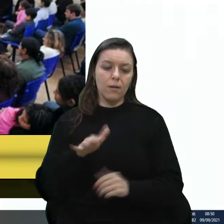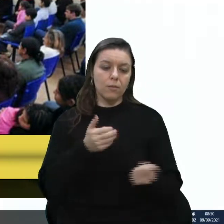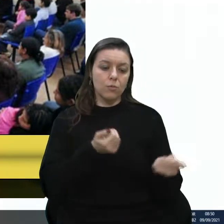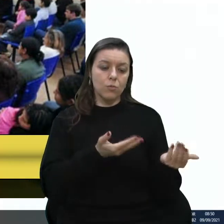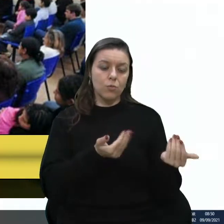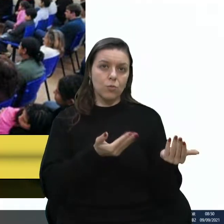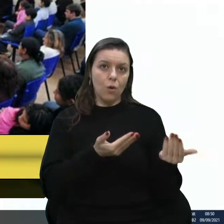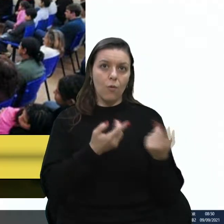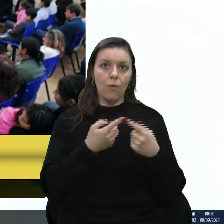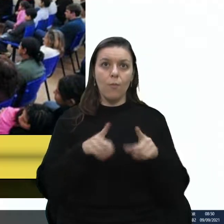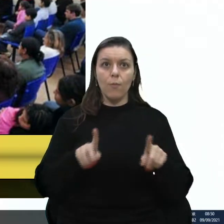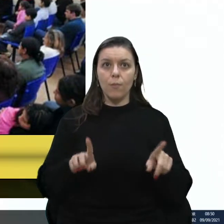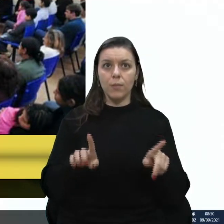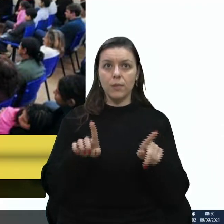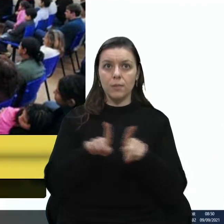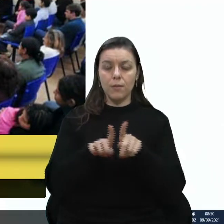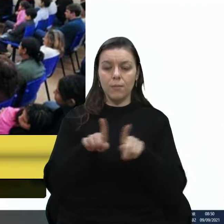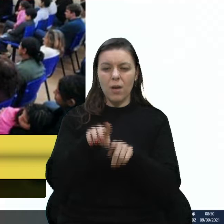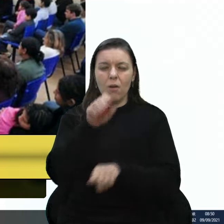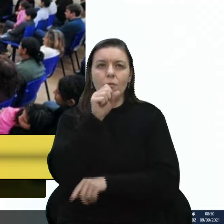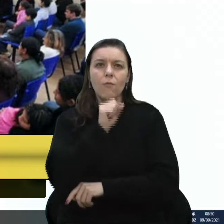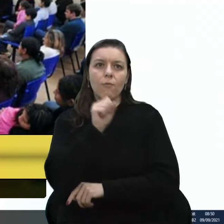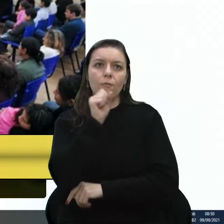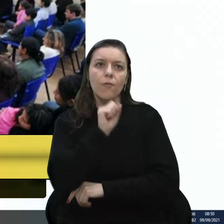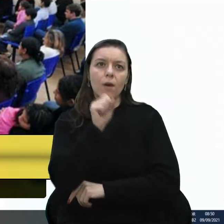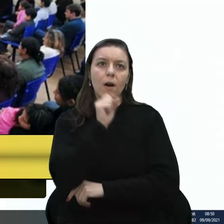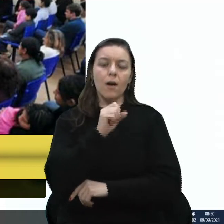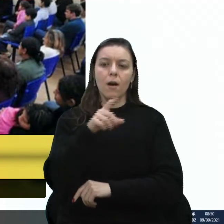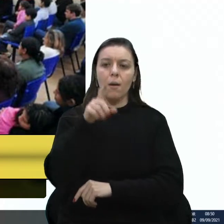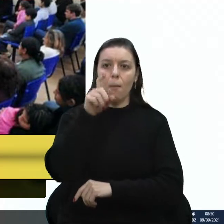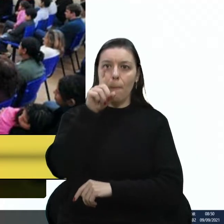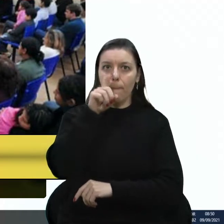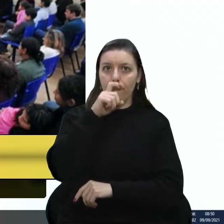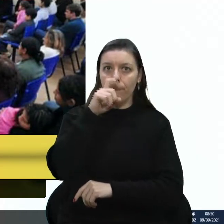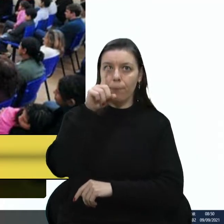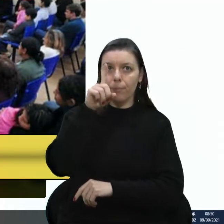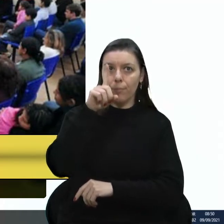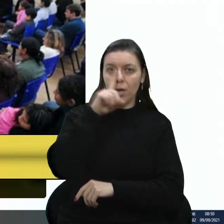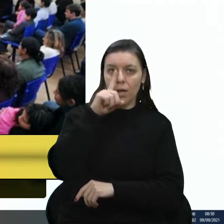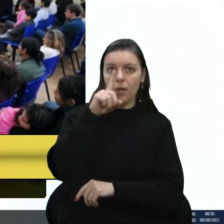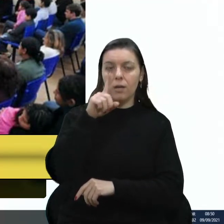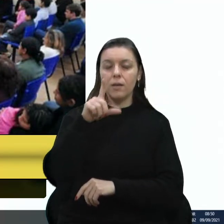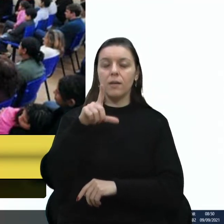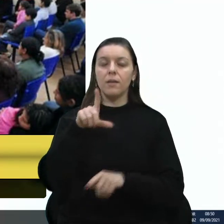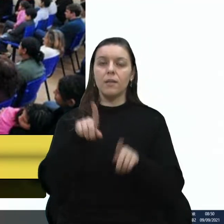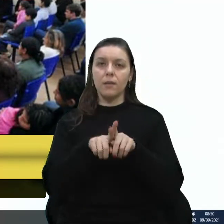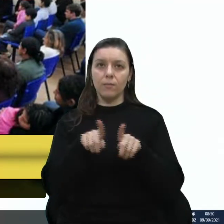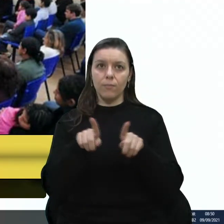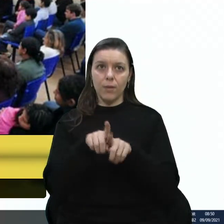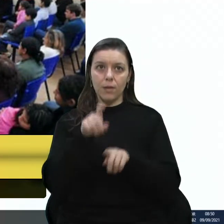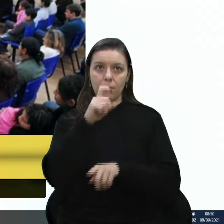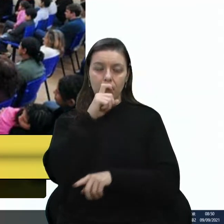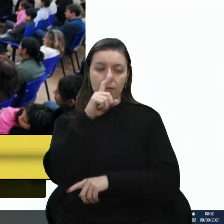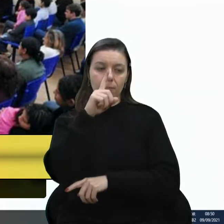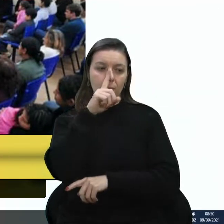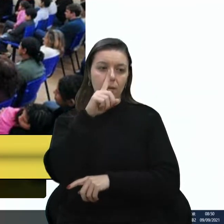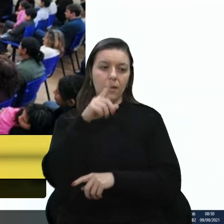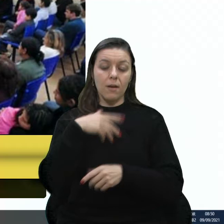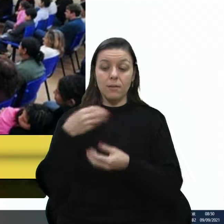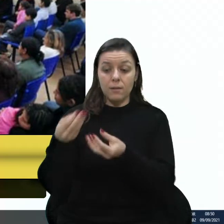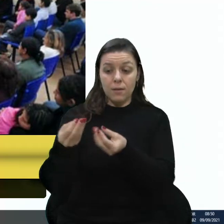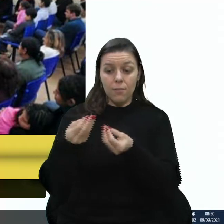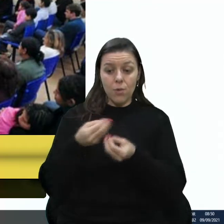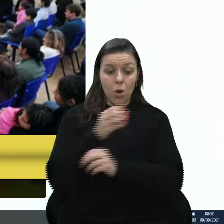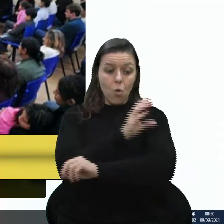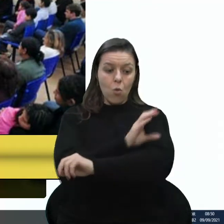adolescente, mas também ao idoso, mas também àquela mãe, aquele pai, onde o pai e a mãe recebiam